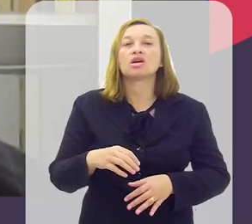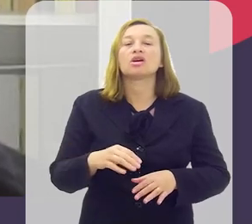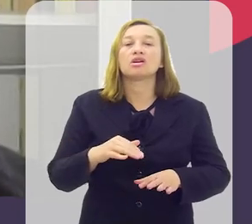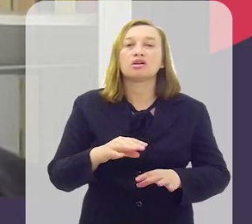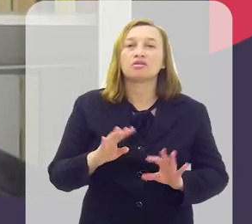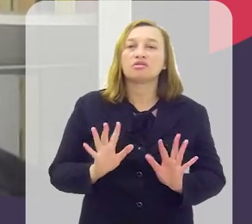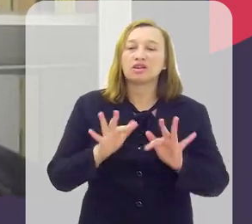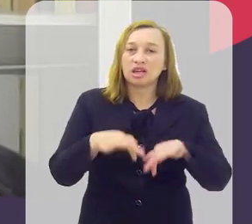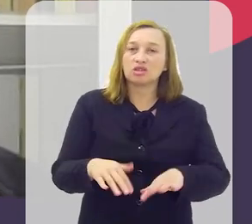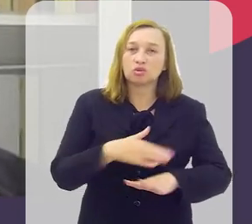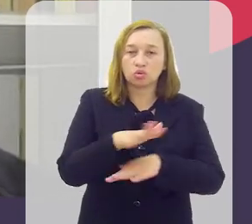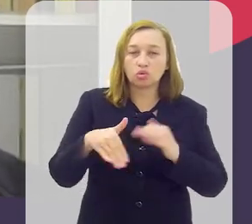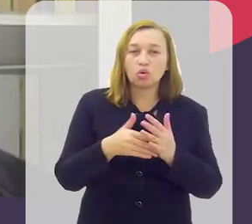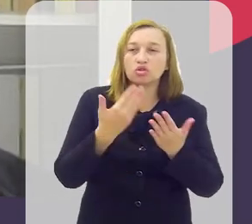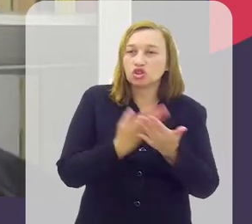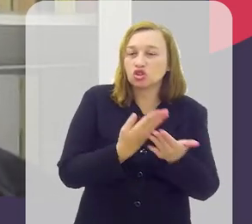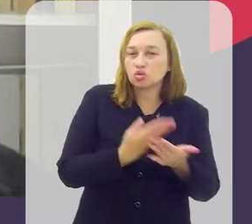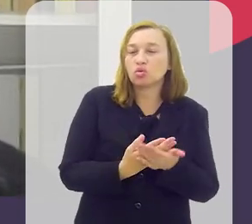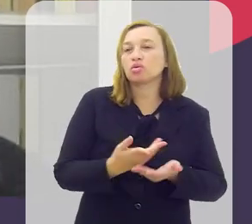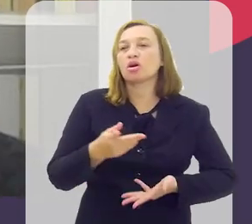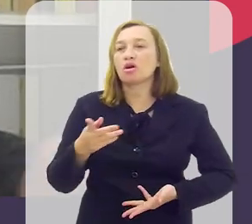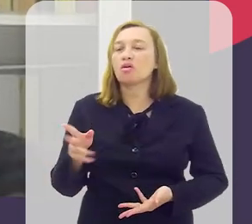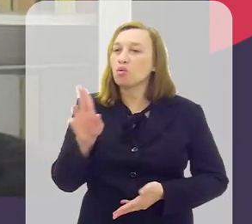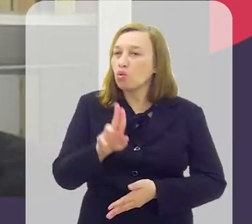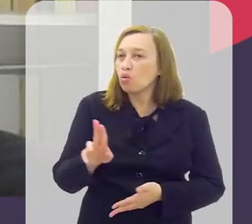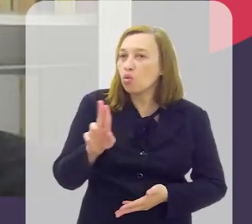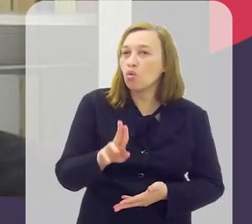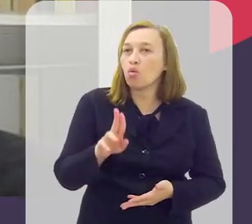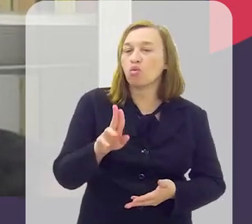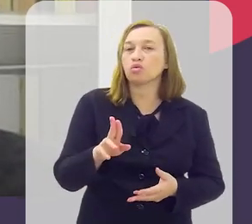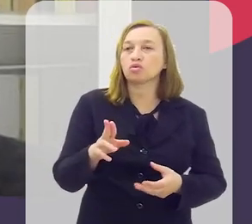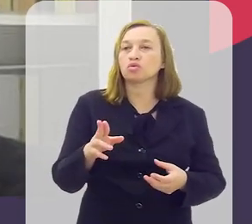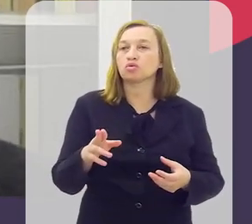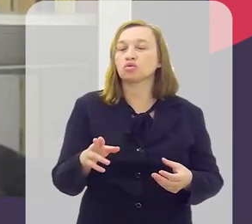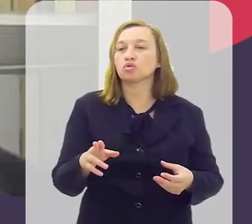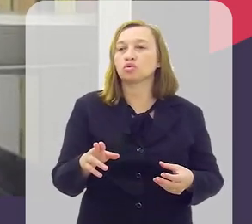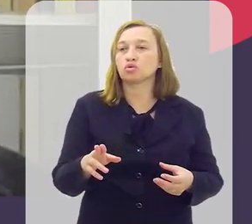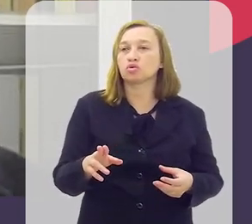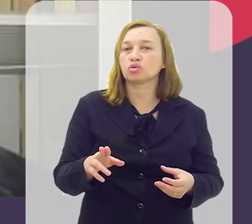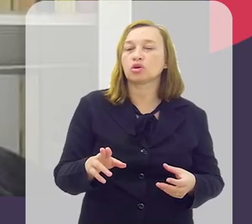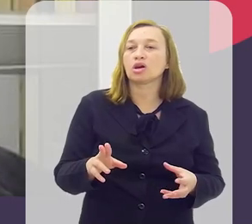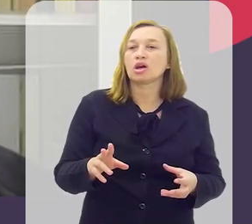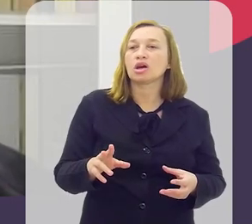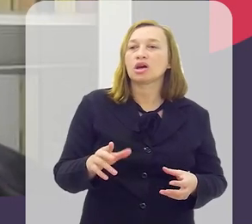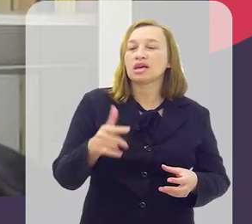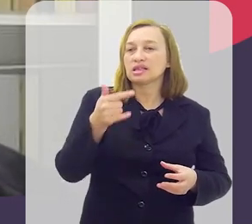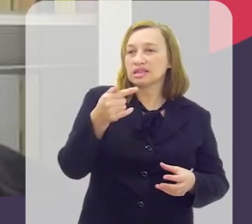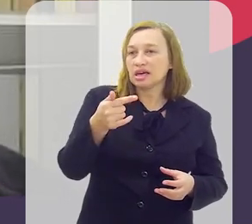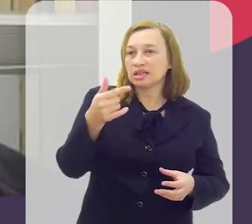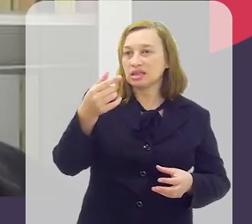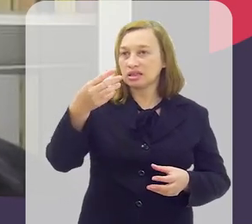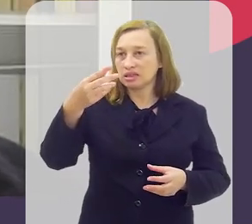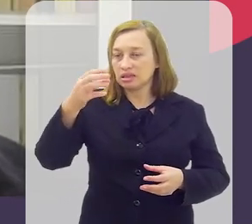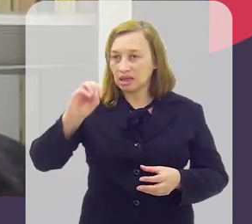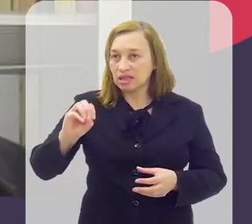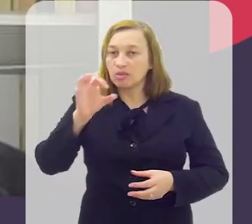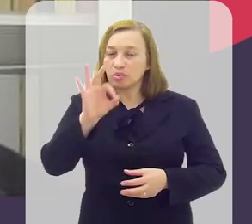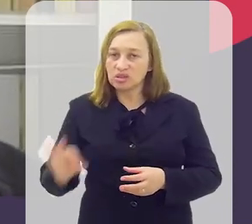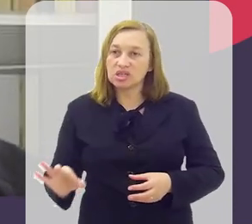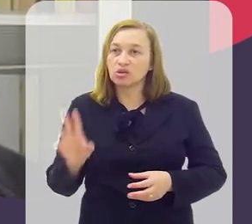Eu cheguei a apontar aqui o uso do tipo de veículo, né? 70% utilizando moto